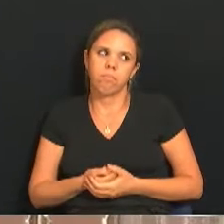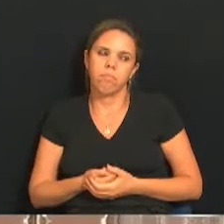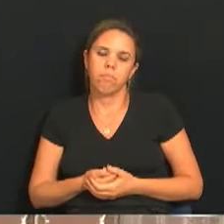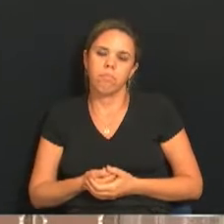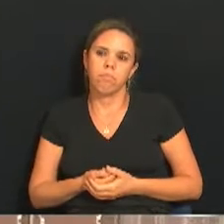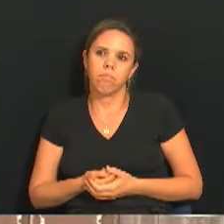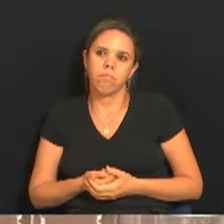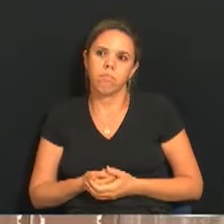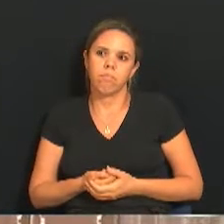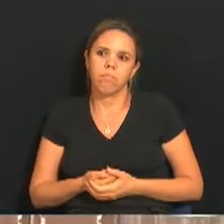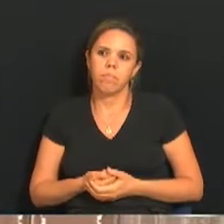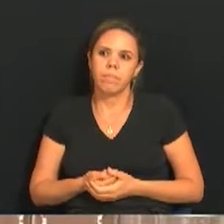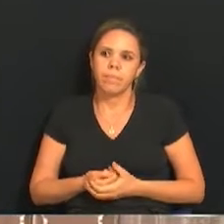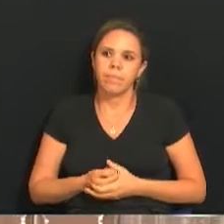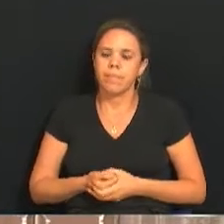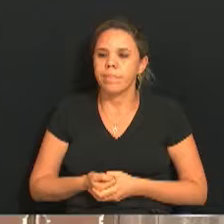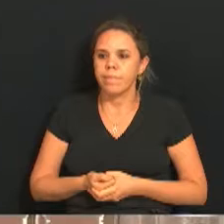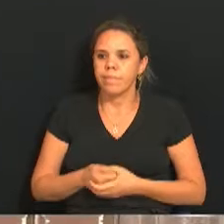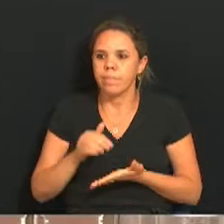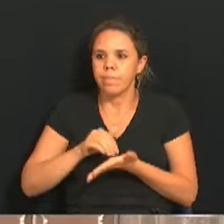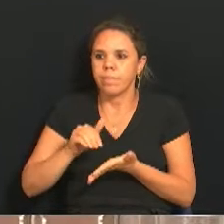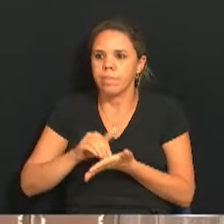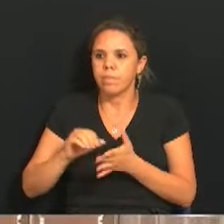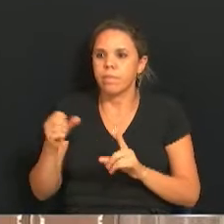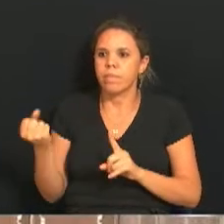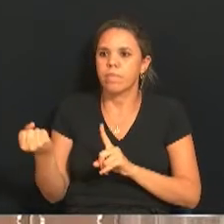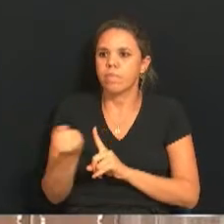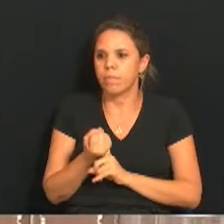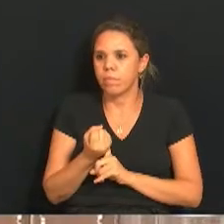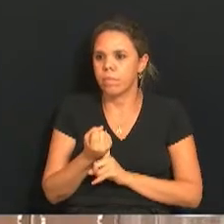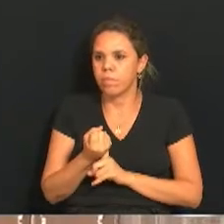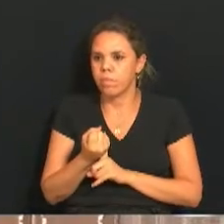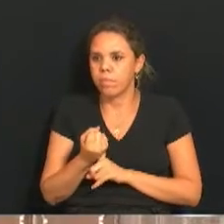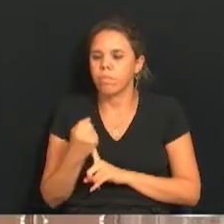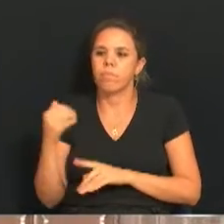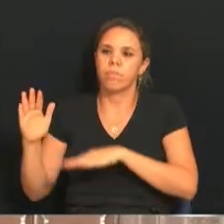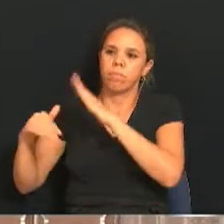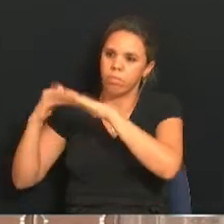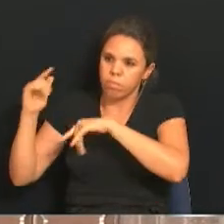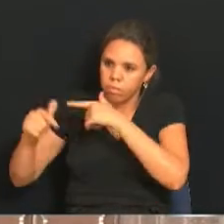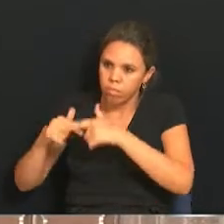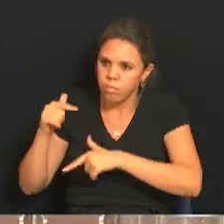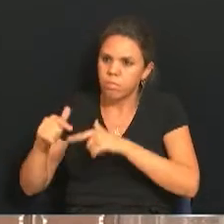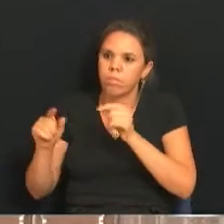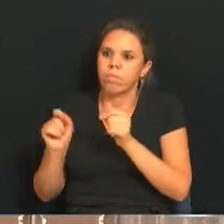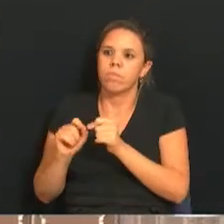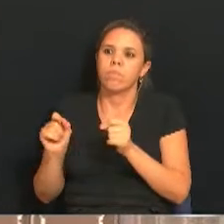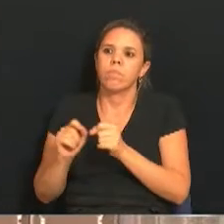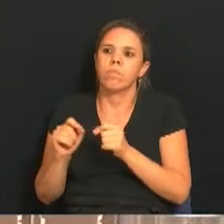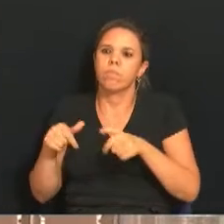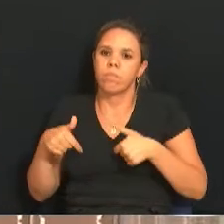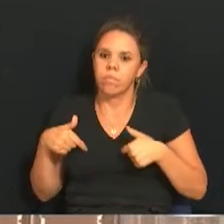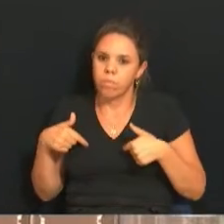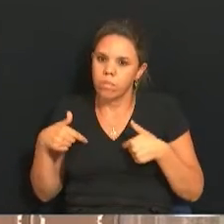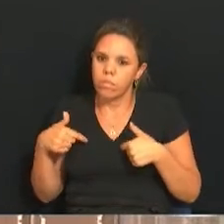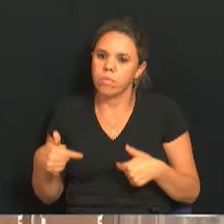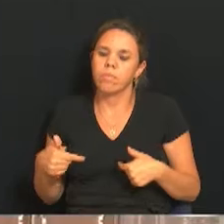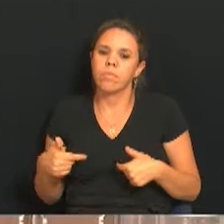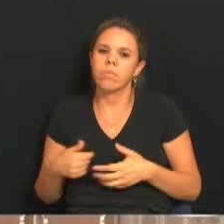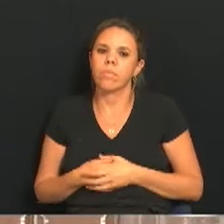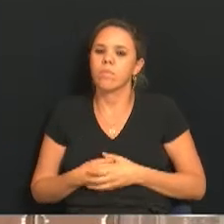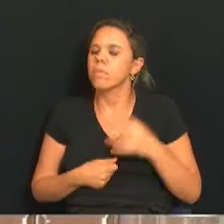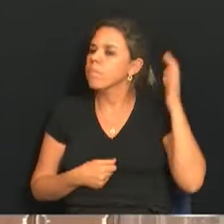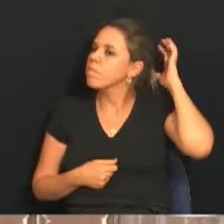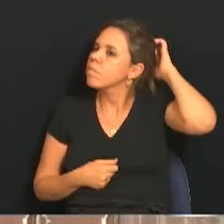hoje a Secretaria de Assistência Social tem desenvolvido um trabalho, tem feito algumas ações, mas eu